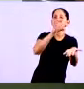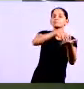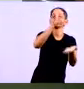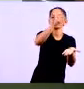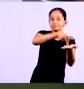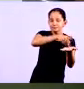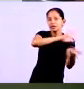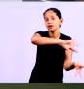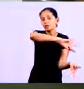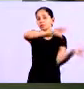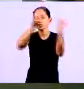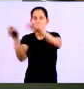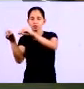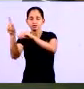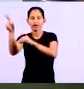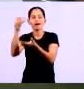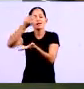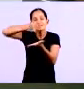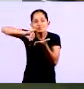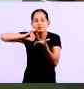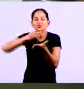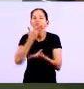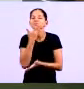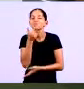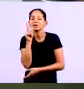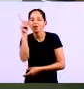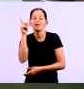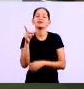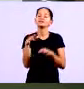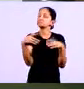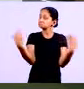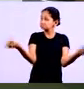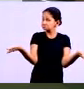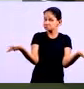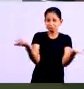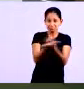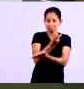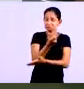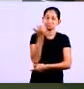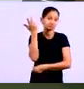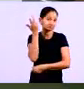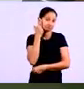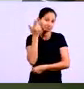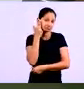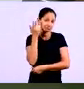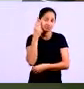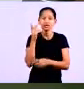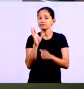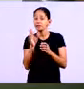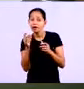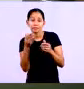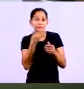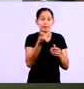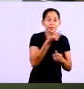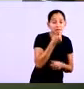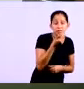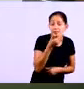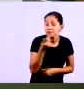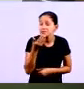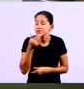pagar muito menos tributos. E aí acontece isso mesmo, as empresas sempre vão correr atrás de pagar menos,